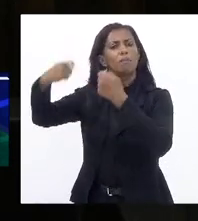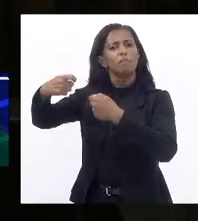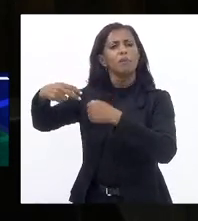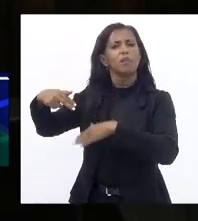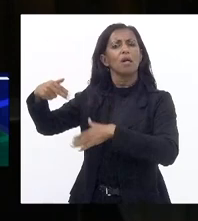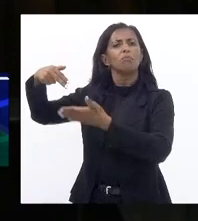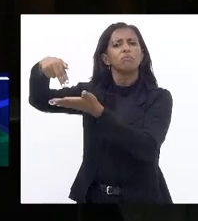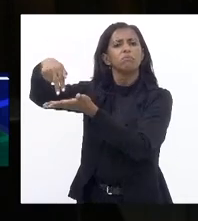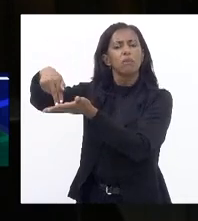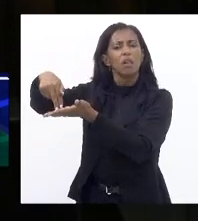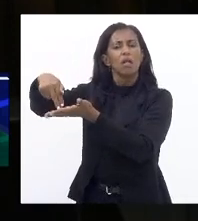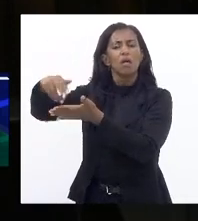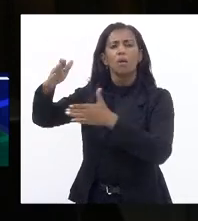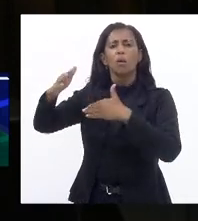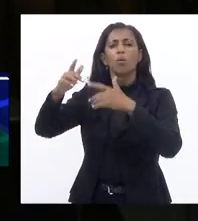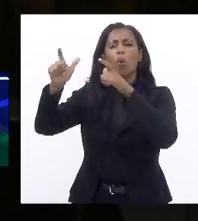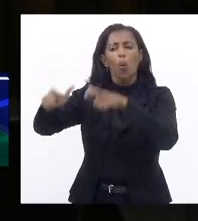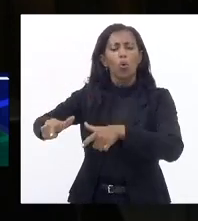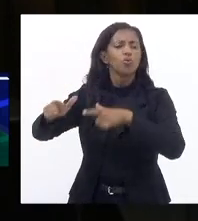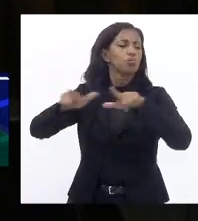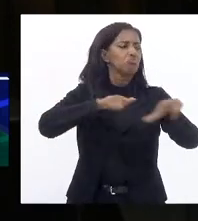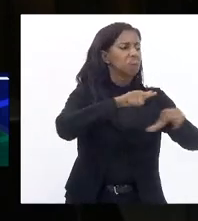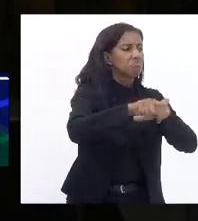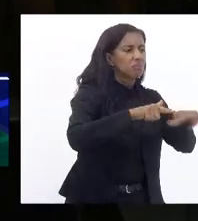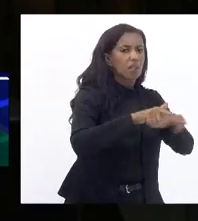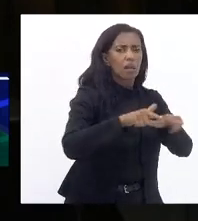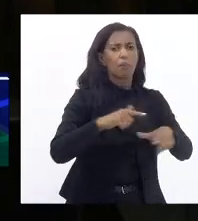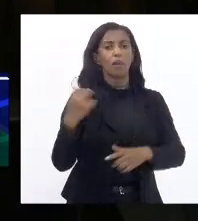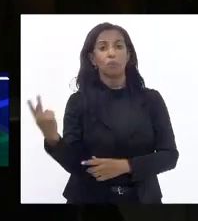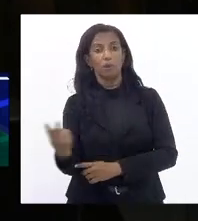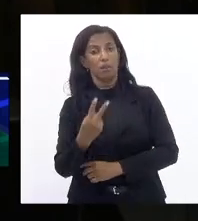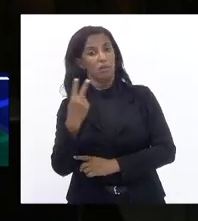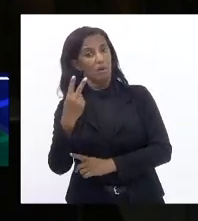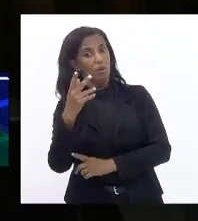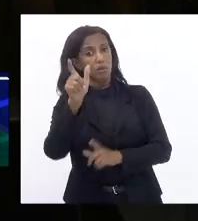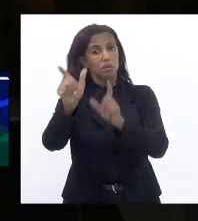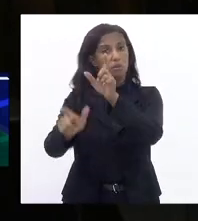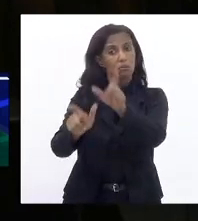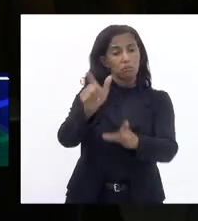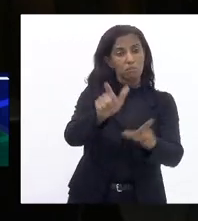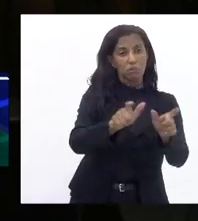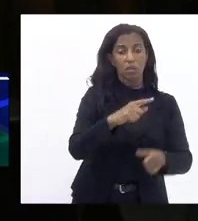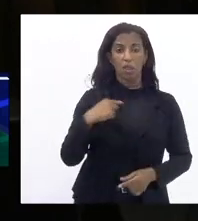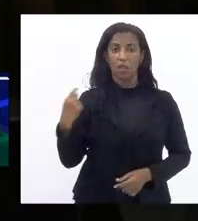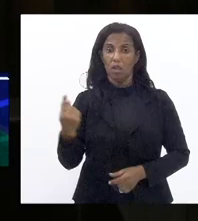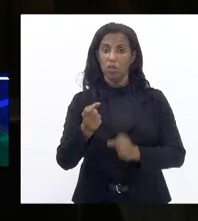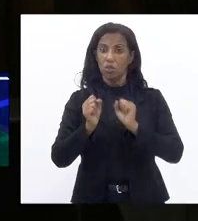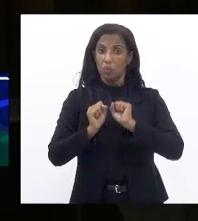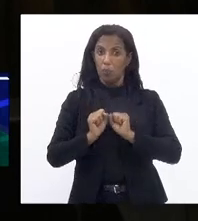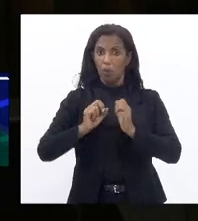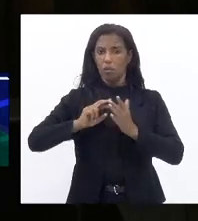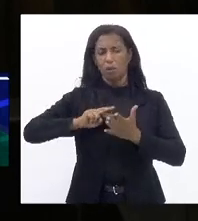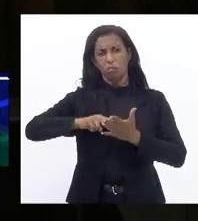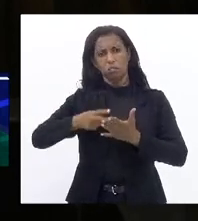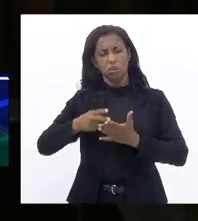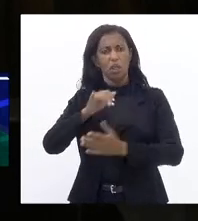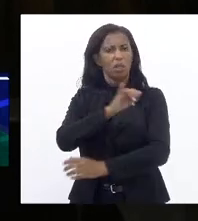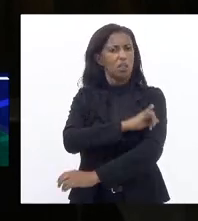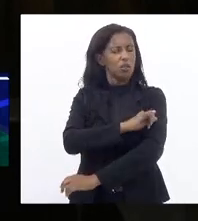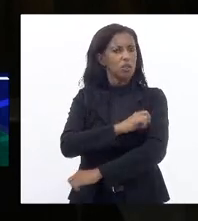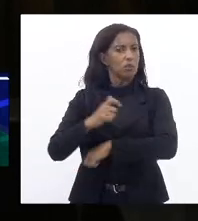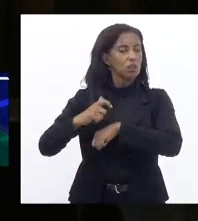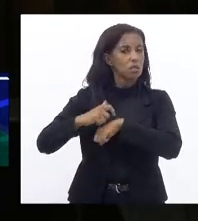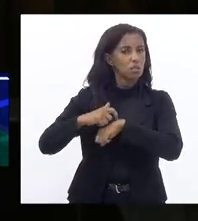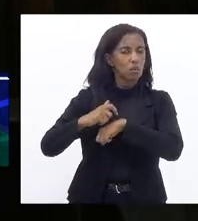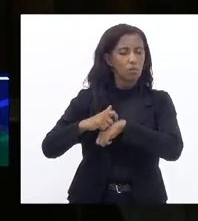no lugar onde ela bem entender, no mercado de trabalho, que valorize as pessoas e a gente possa reedificar o Rio de Janeiro nesse